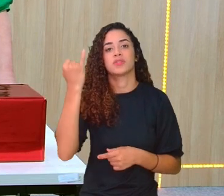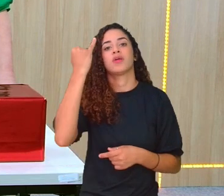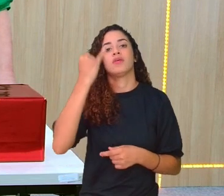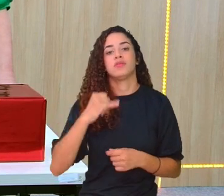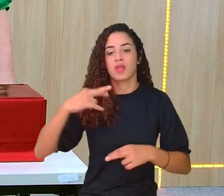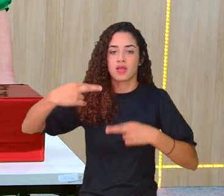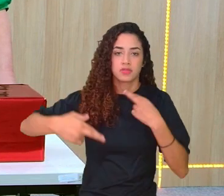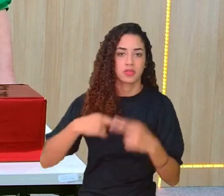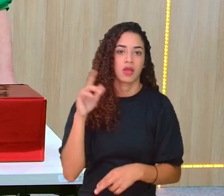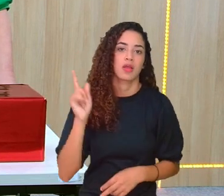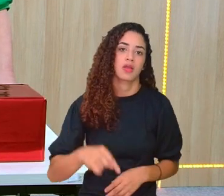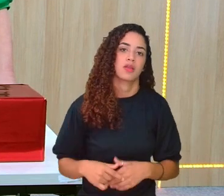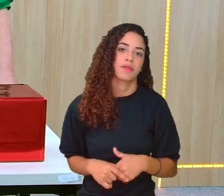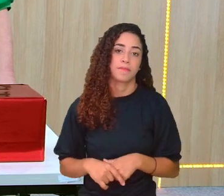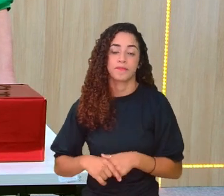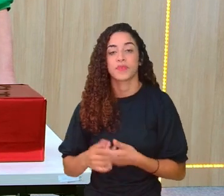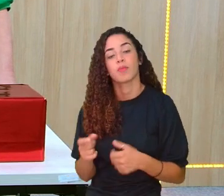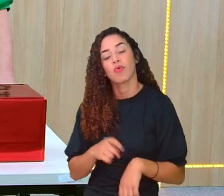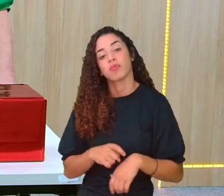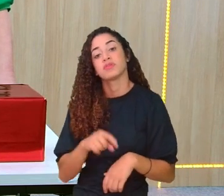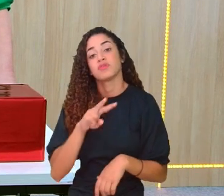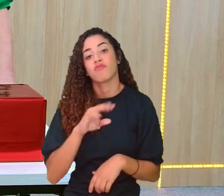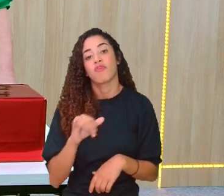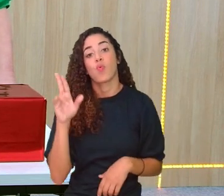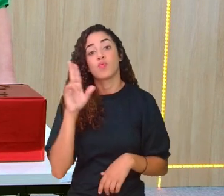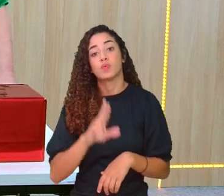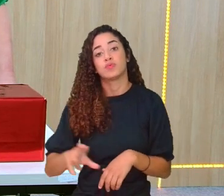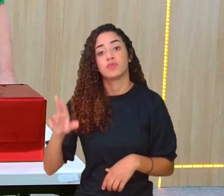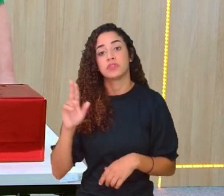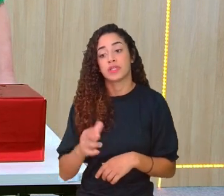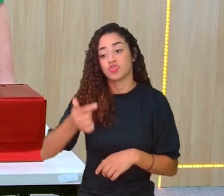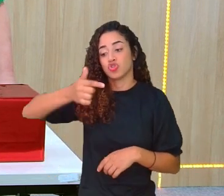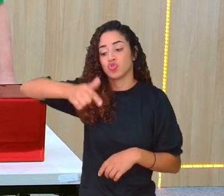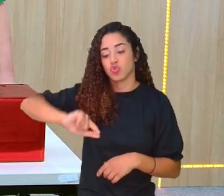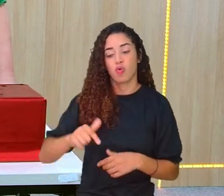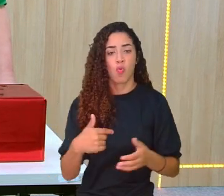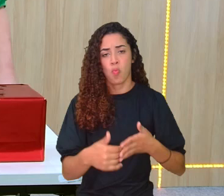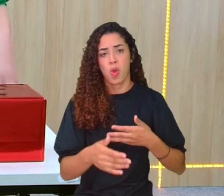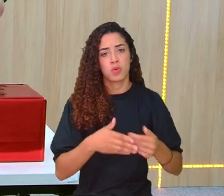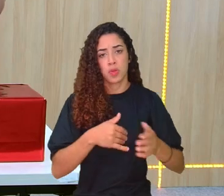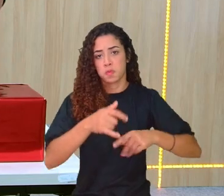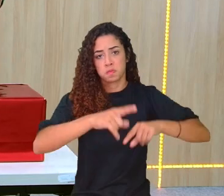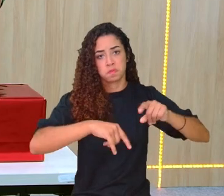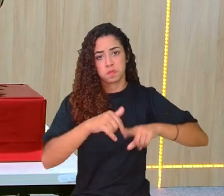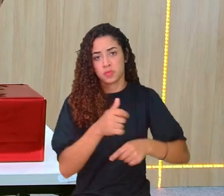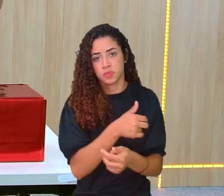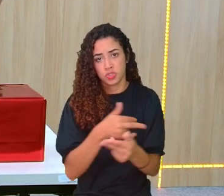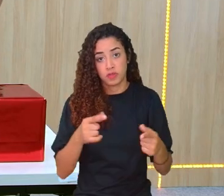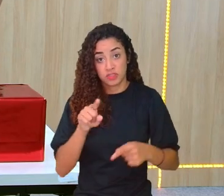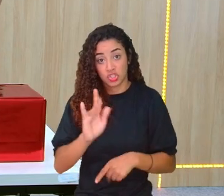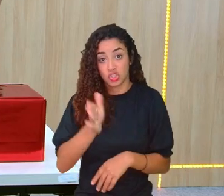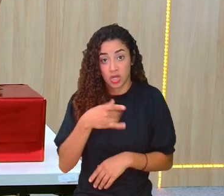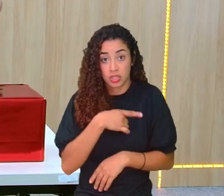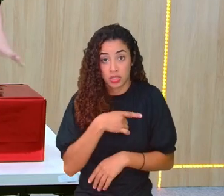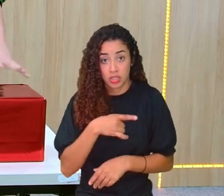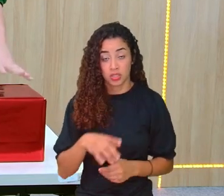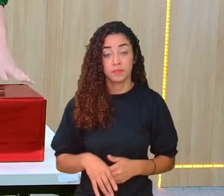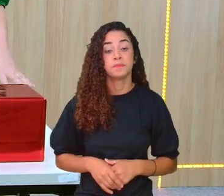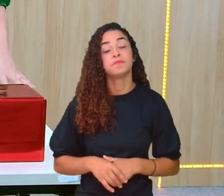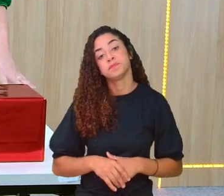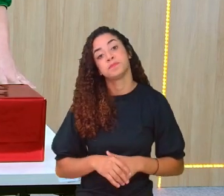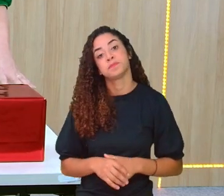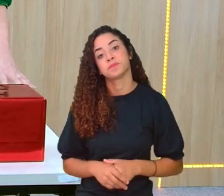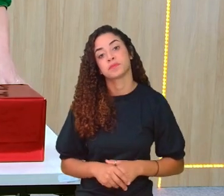Tá? Então, quando você vai reusar um objeto que você já tem,